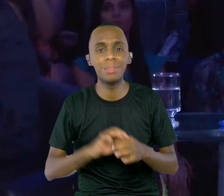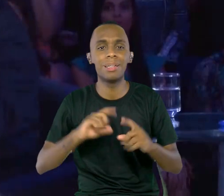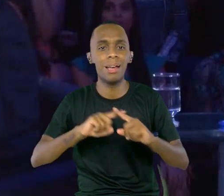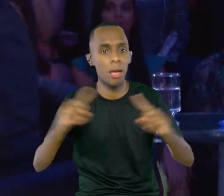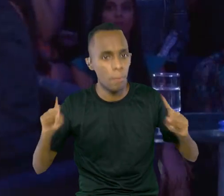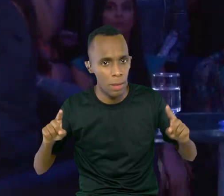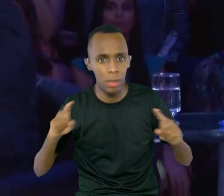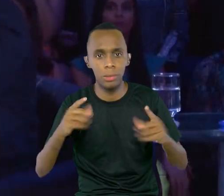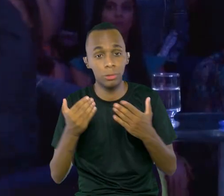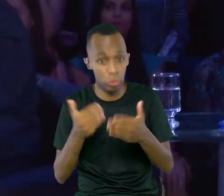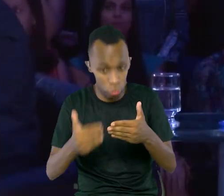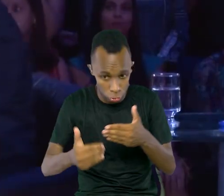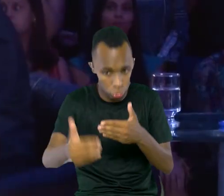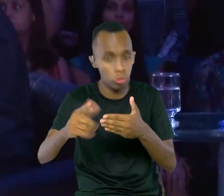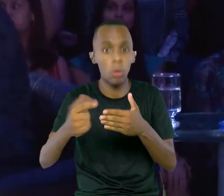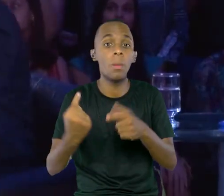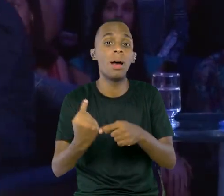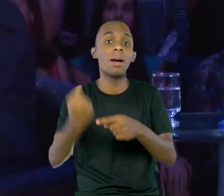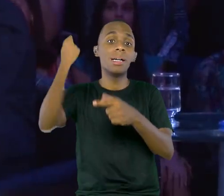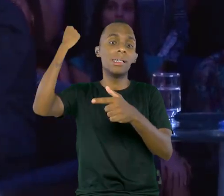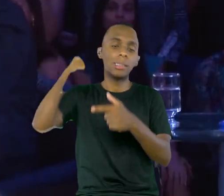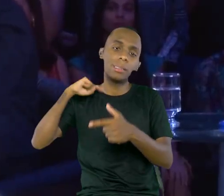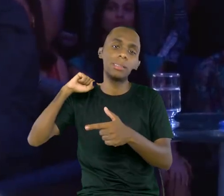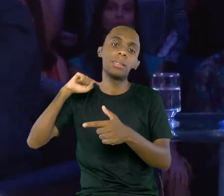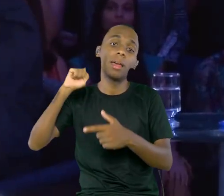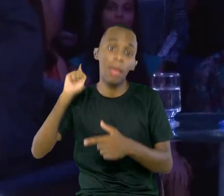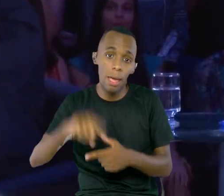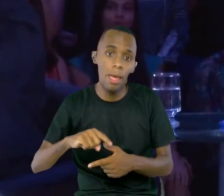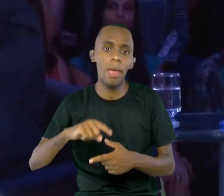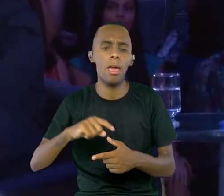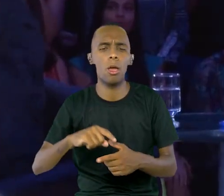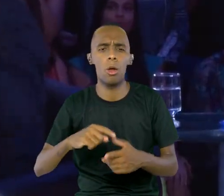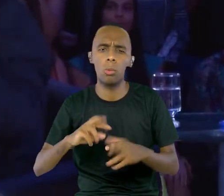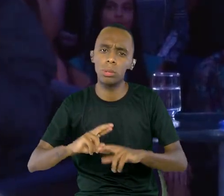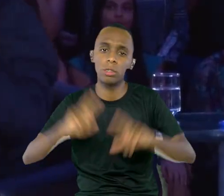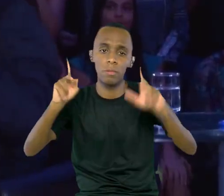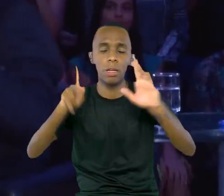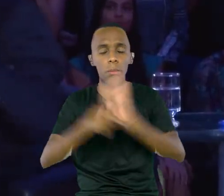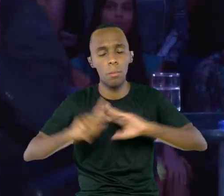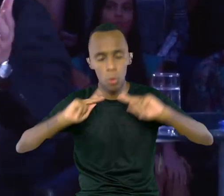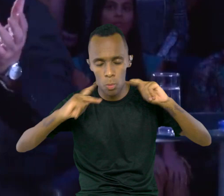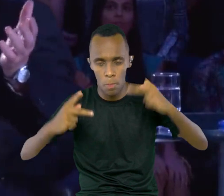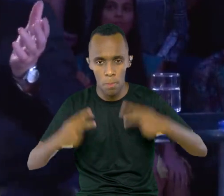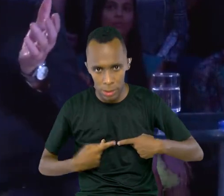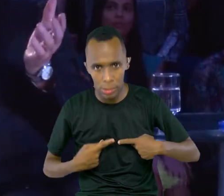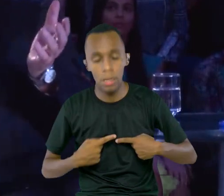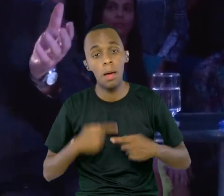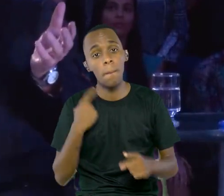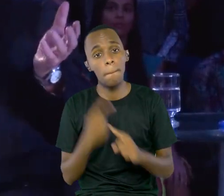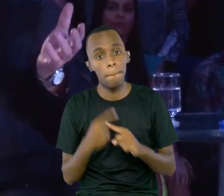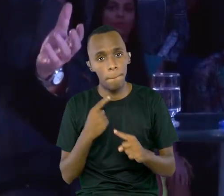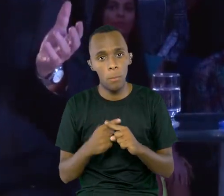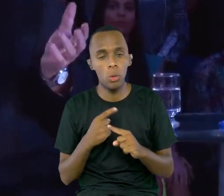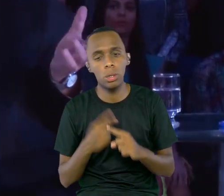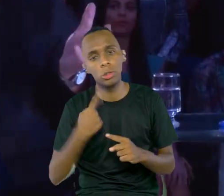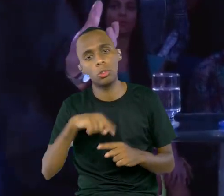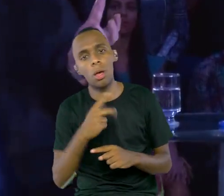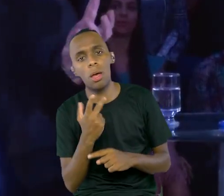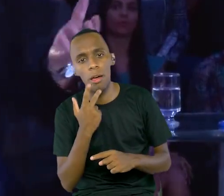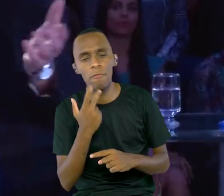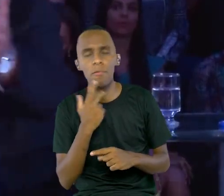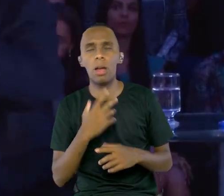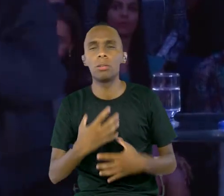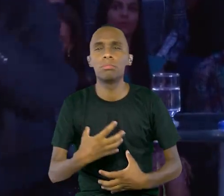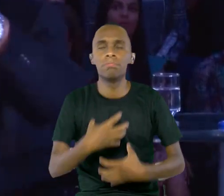Mas uma Olimpíada, não falo da que está ainda em curso, mas da anterior, ela é uma das contradições da humanidade. Porque a